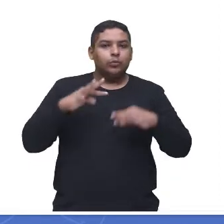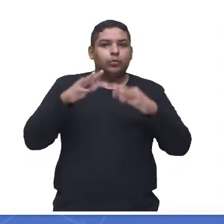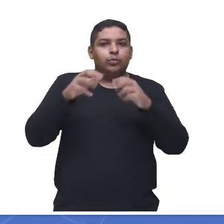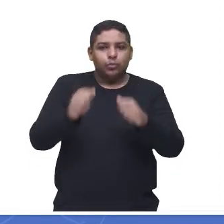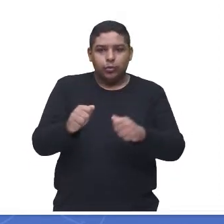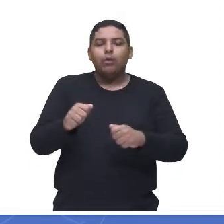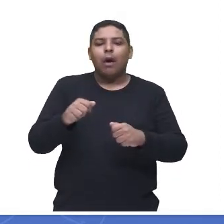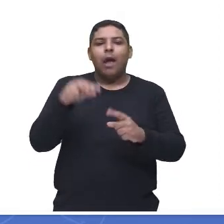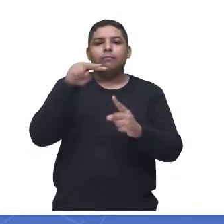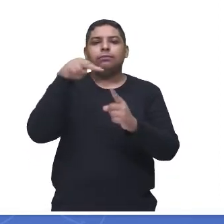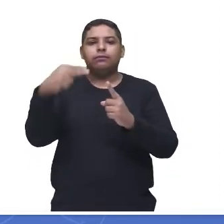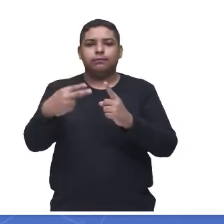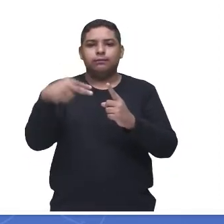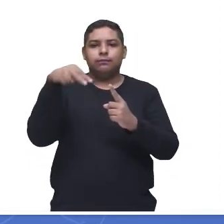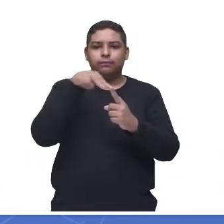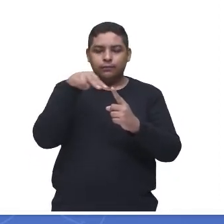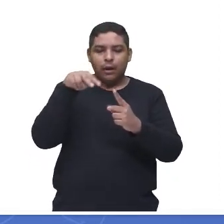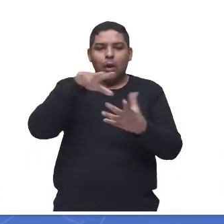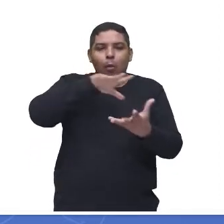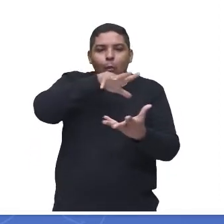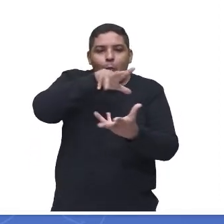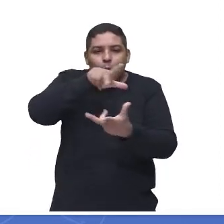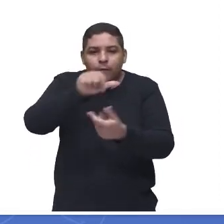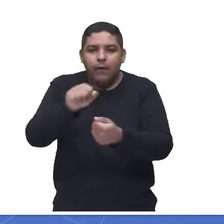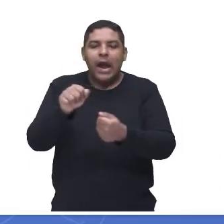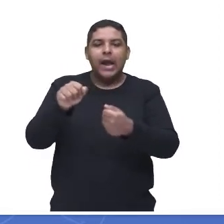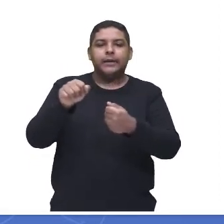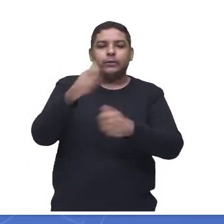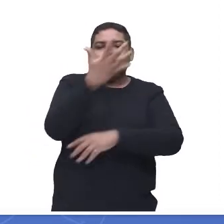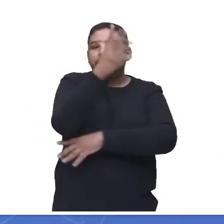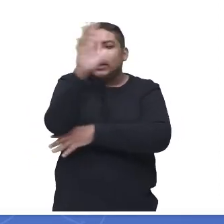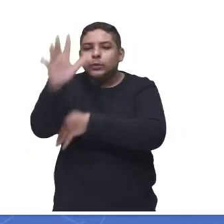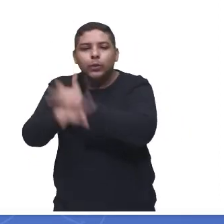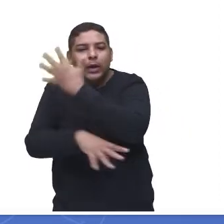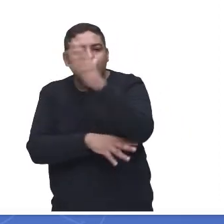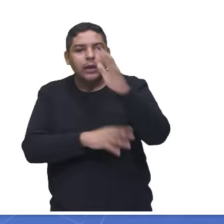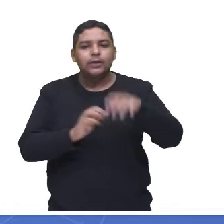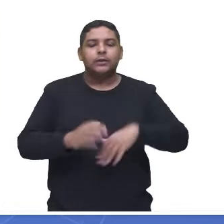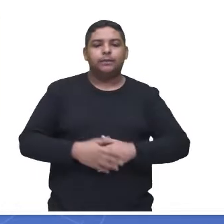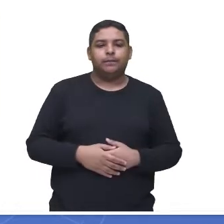da natureza, né? Então, o homem,